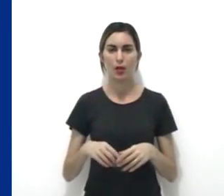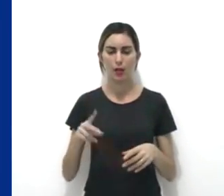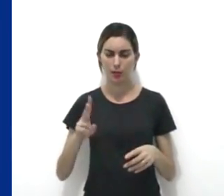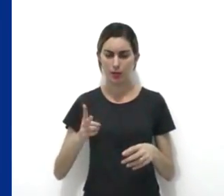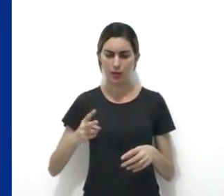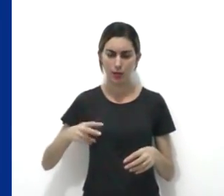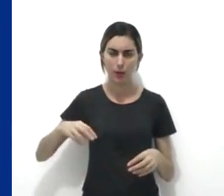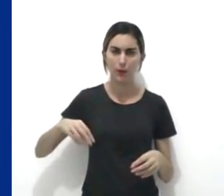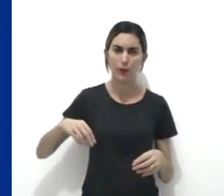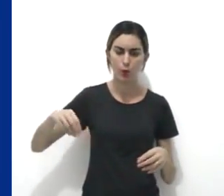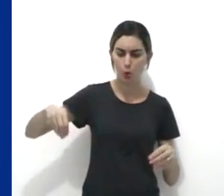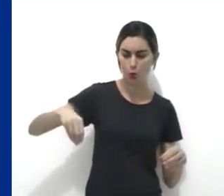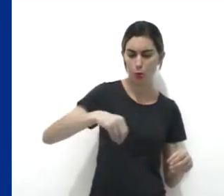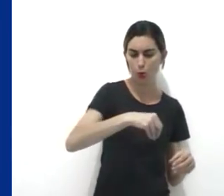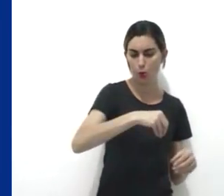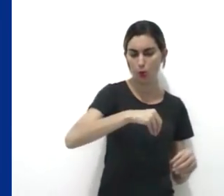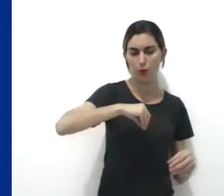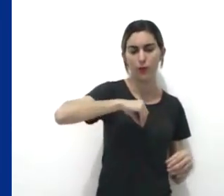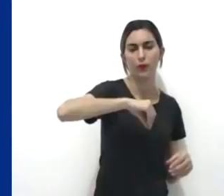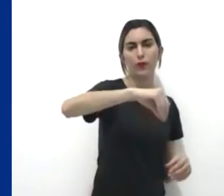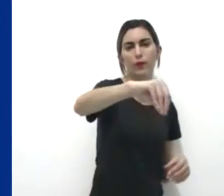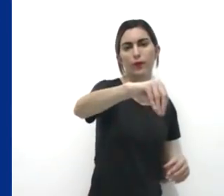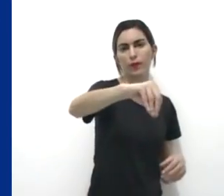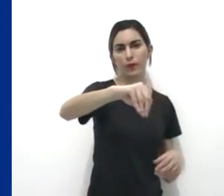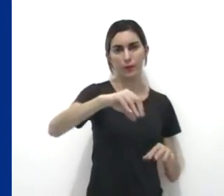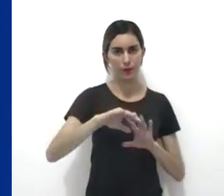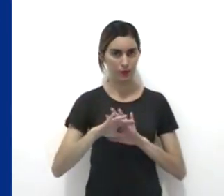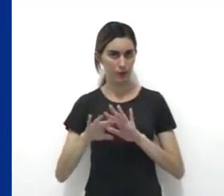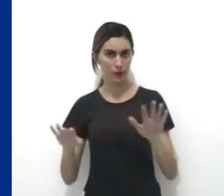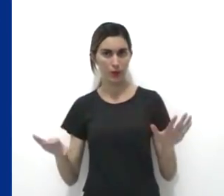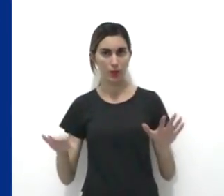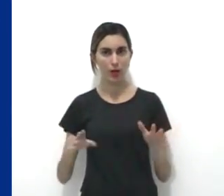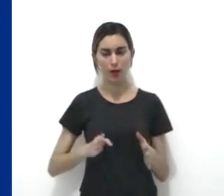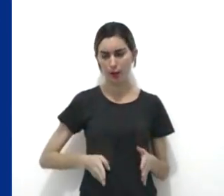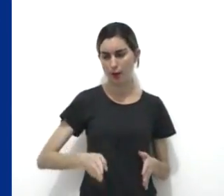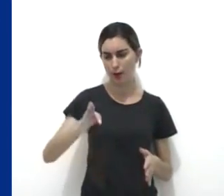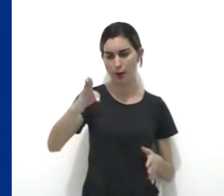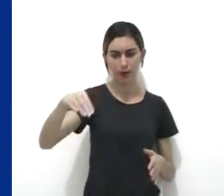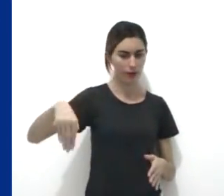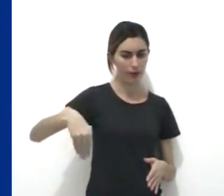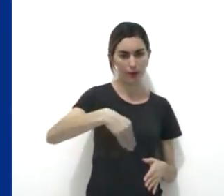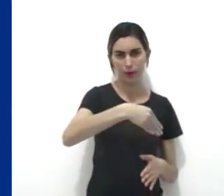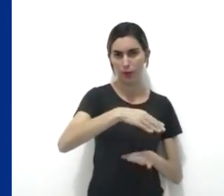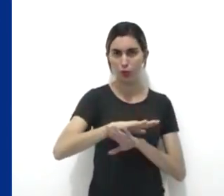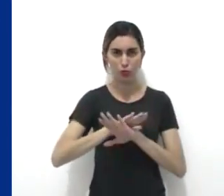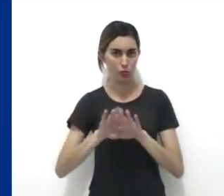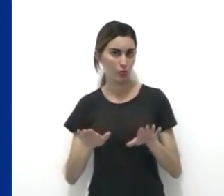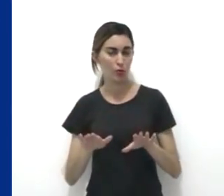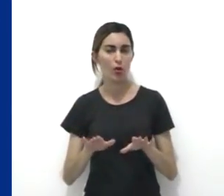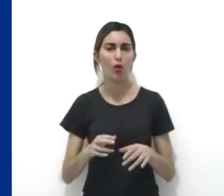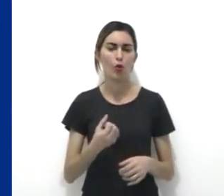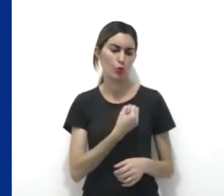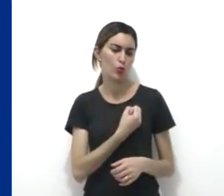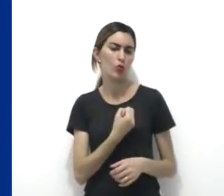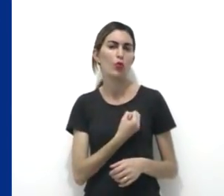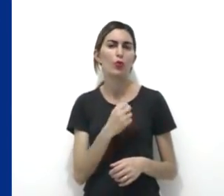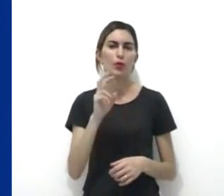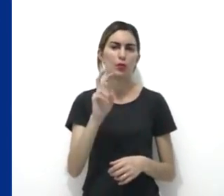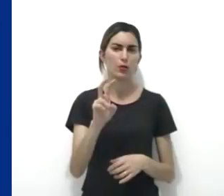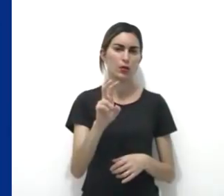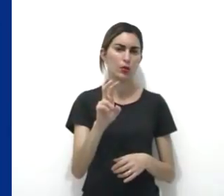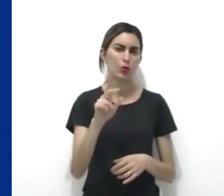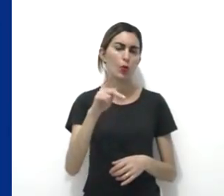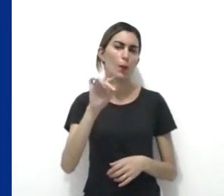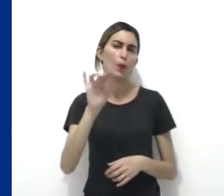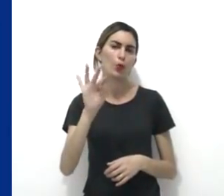na horizontal ou vertical, ou seja, elas caminham em linhas retas e possuem um valor numérico de